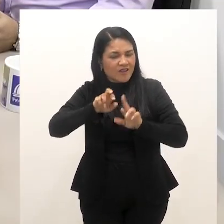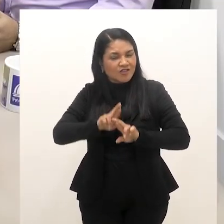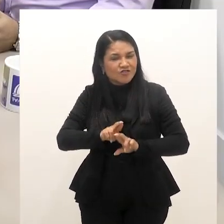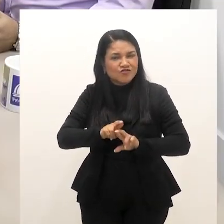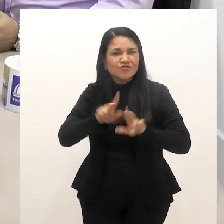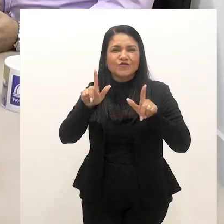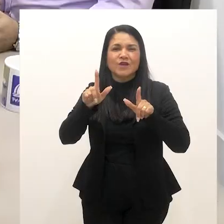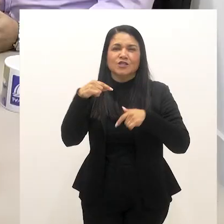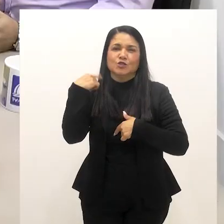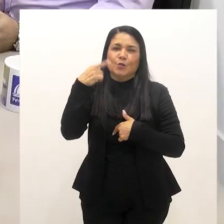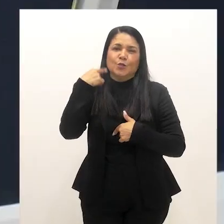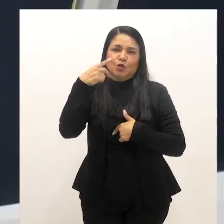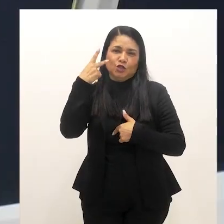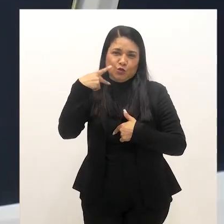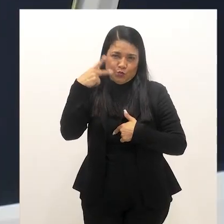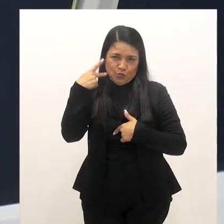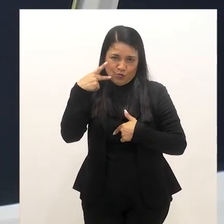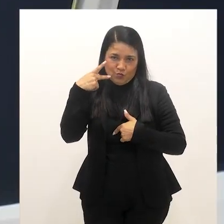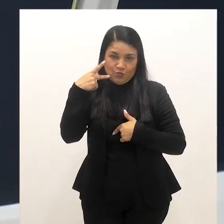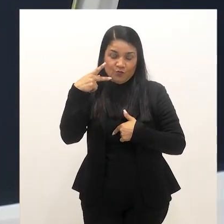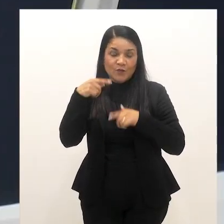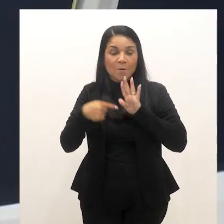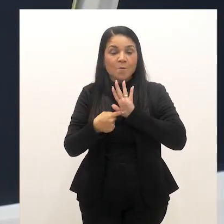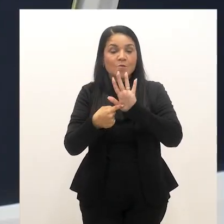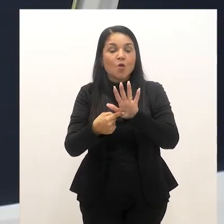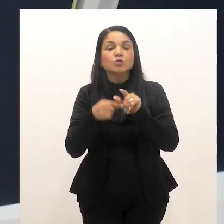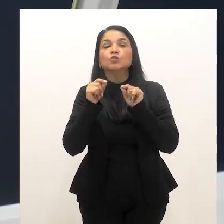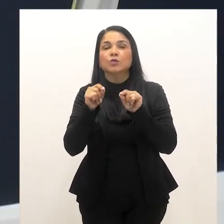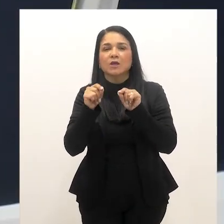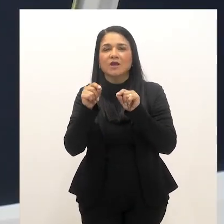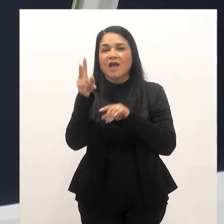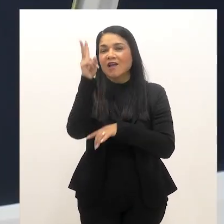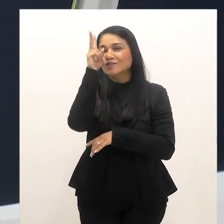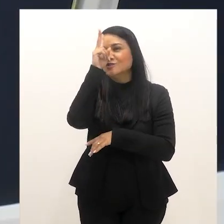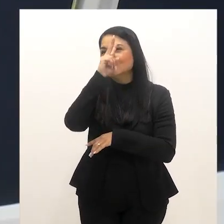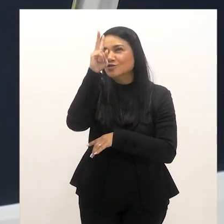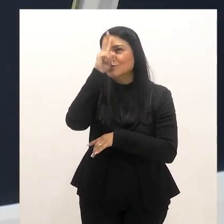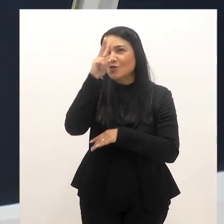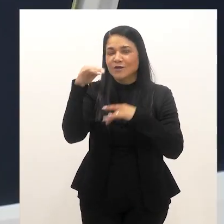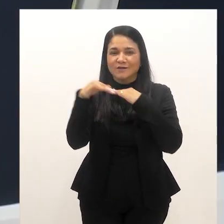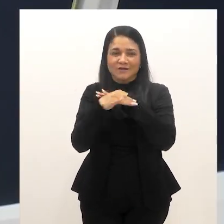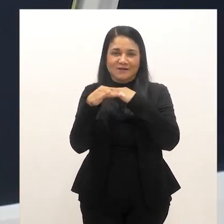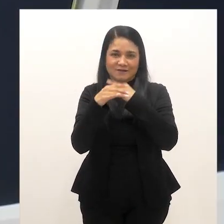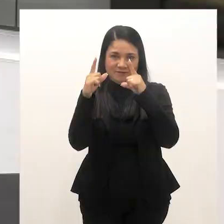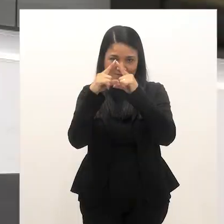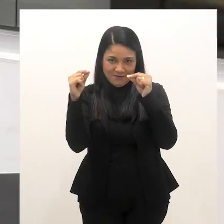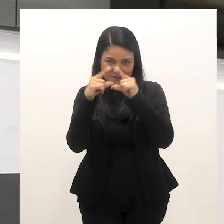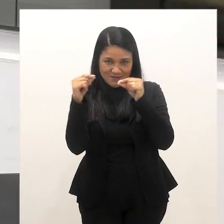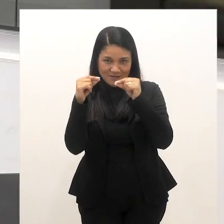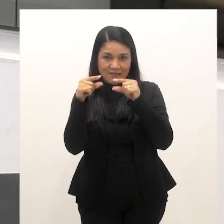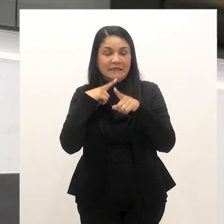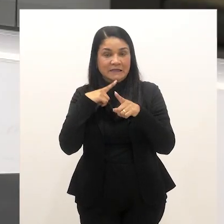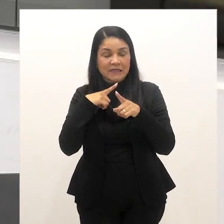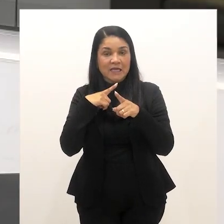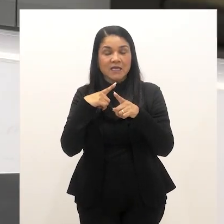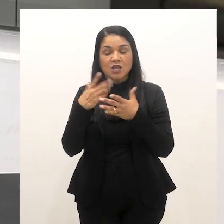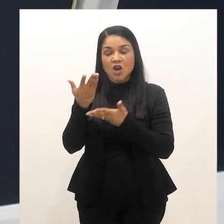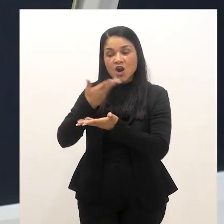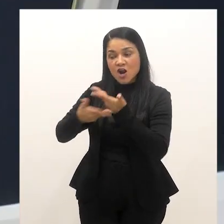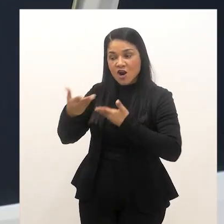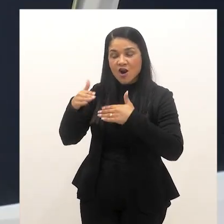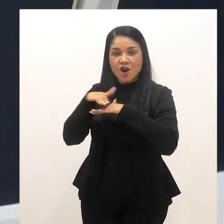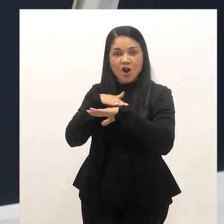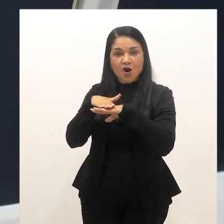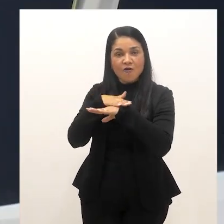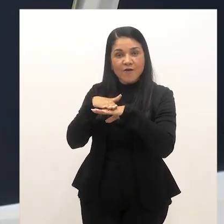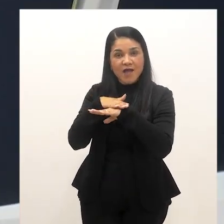cenário político. E mostram um lado histórico da cidade. Interessante. Tem conversas entre os personagens que